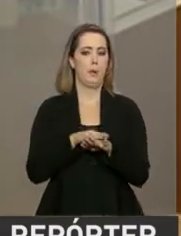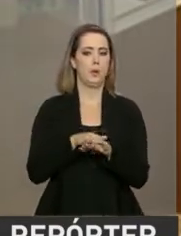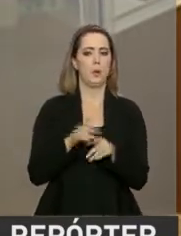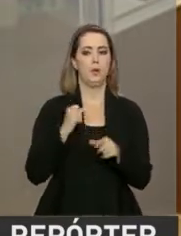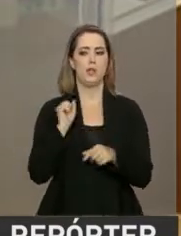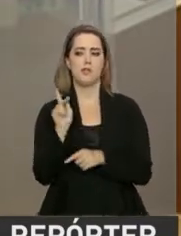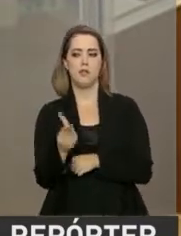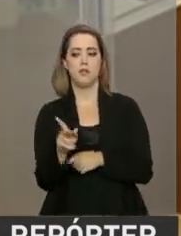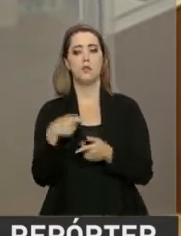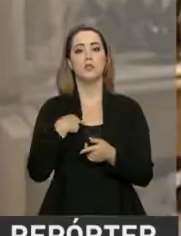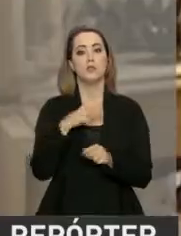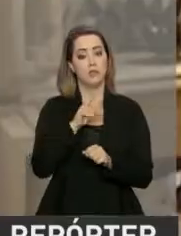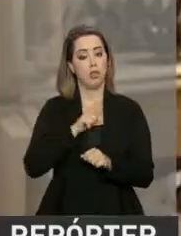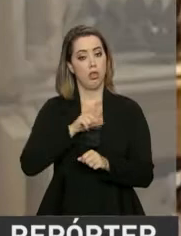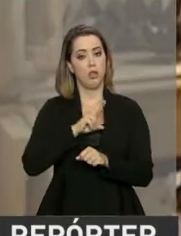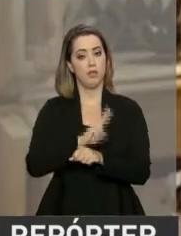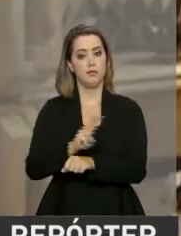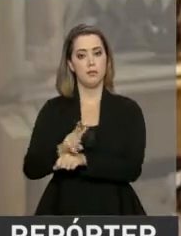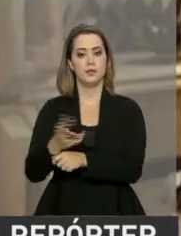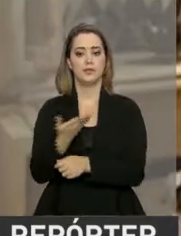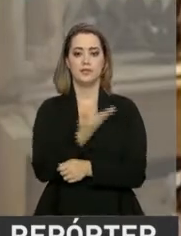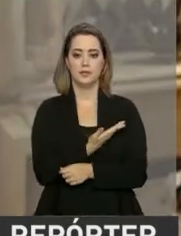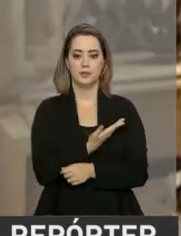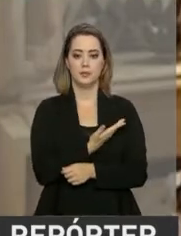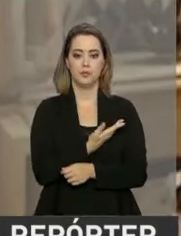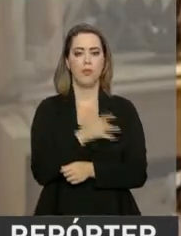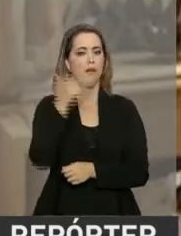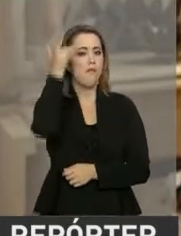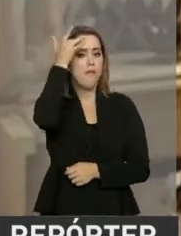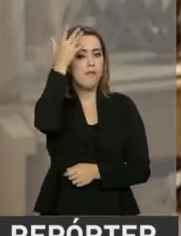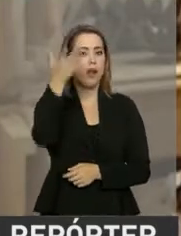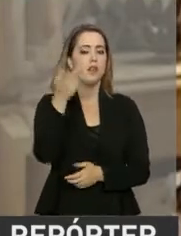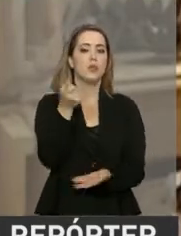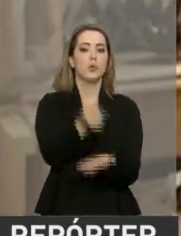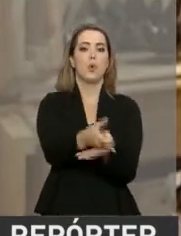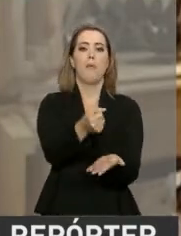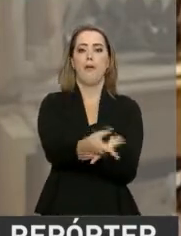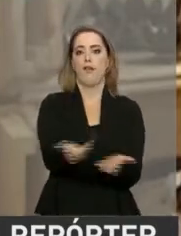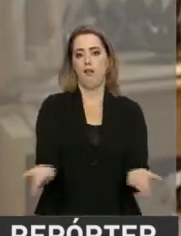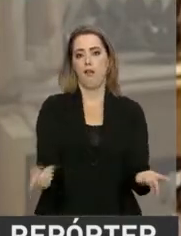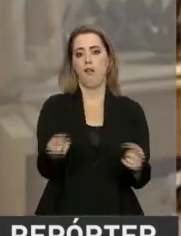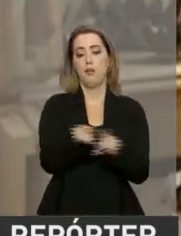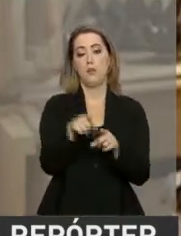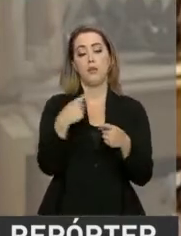aposentadoria, enfim, tu tá assegurado. Facilita muito para compras, para tudo.